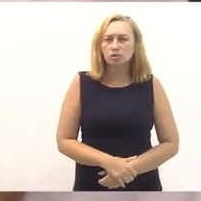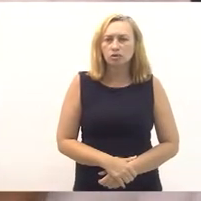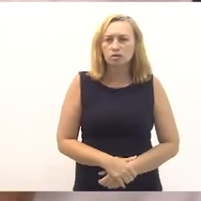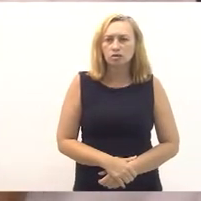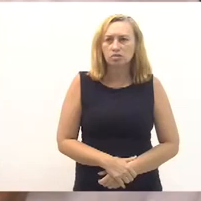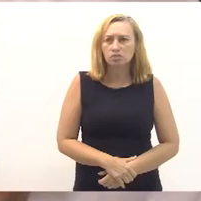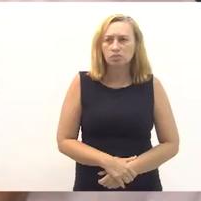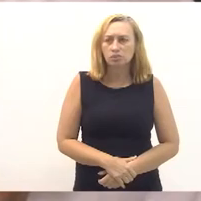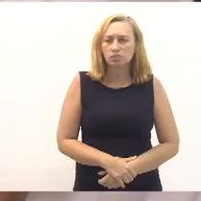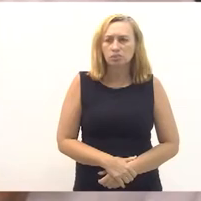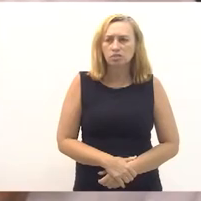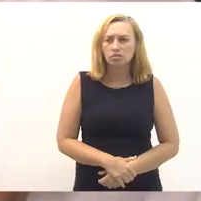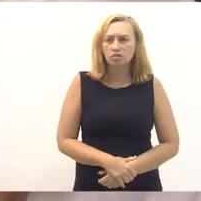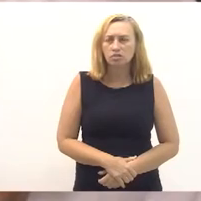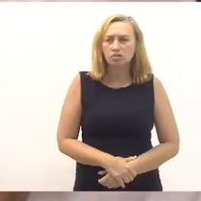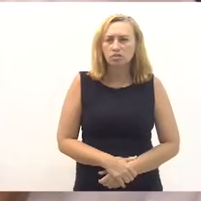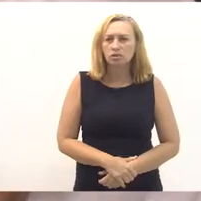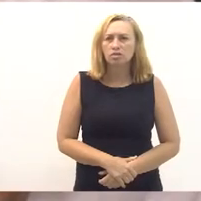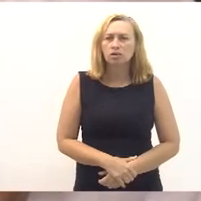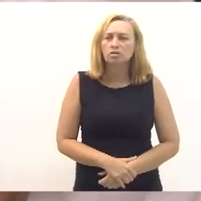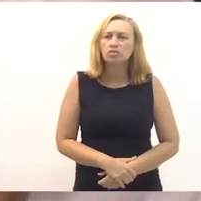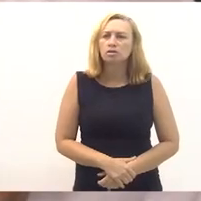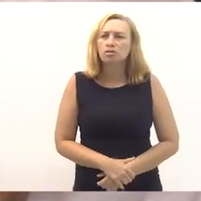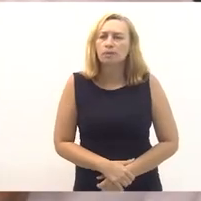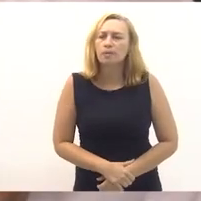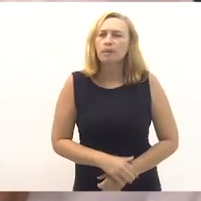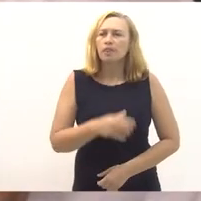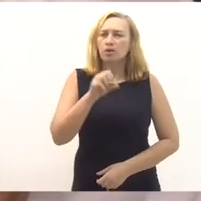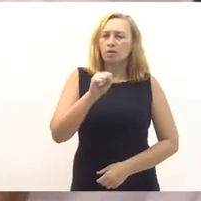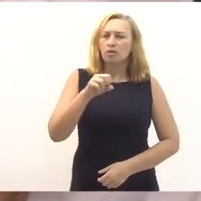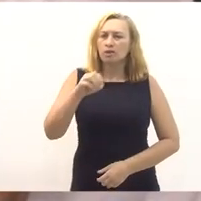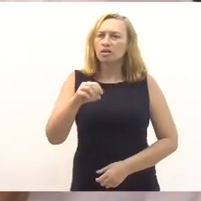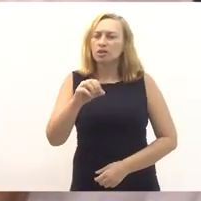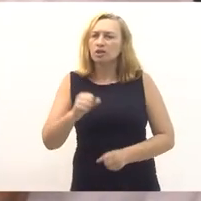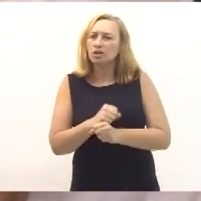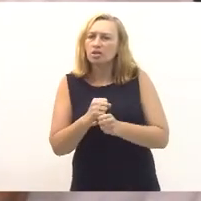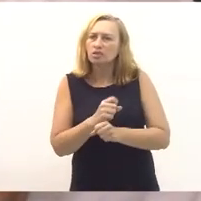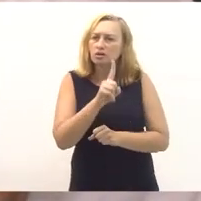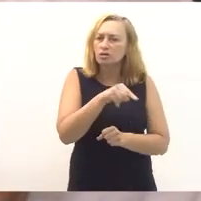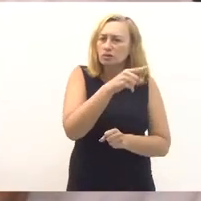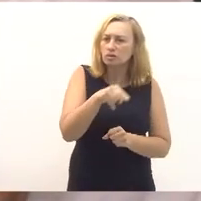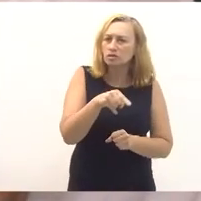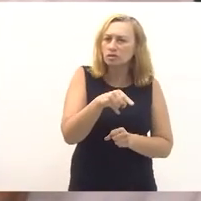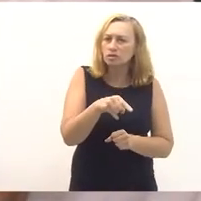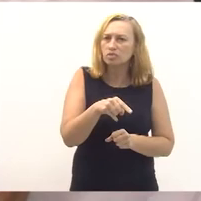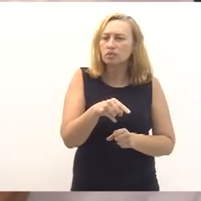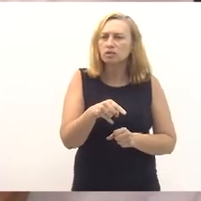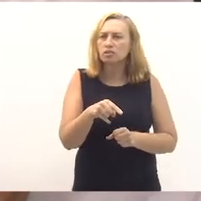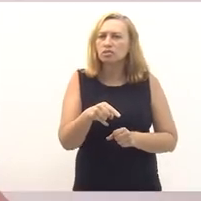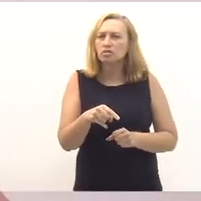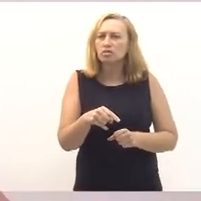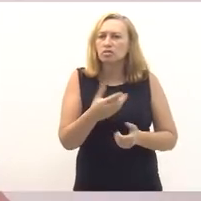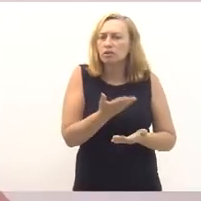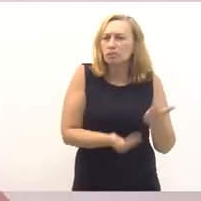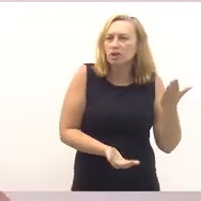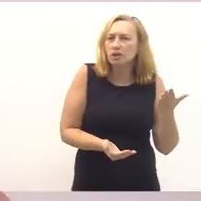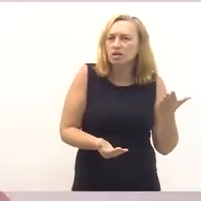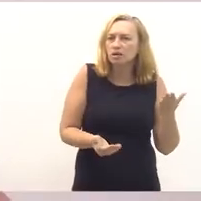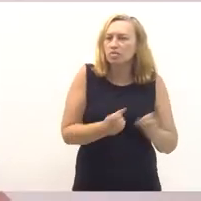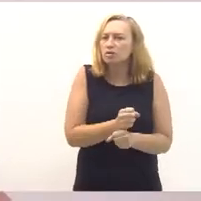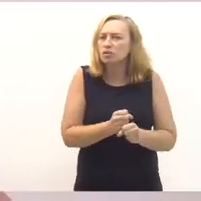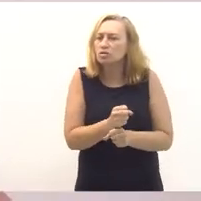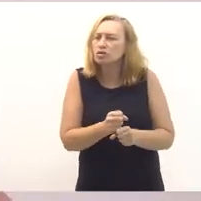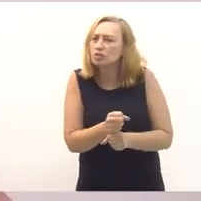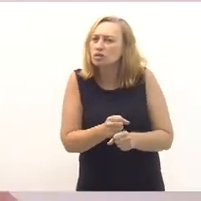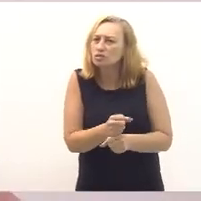dentro o branco que causou essa atitude é reparável desses 80 anos de proibição parte considerável dos rituais foram perdidos do tempo para